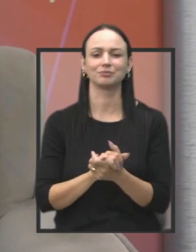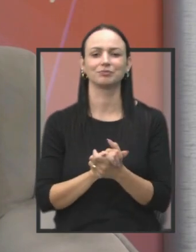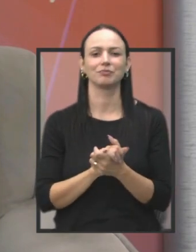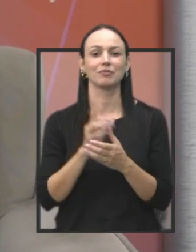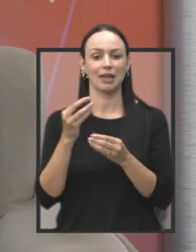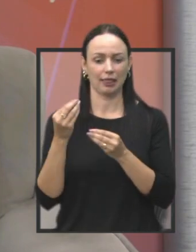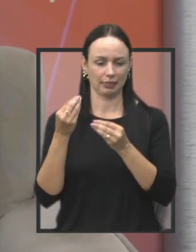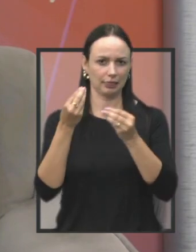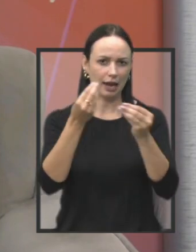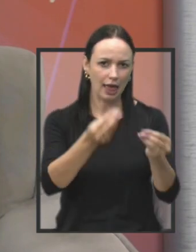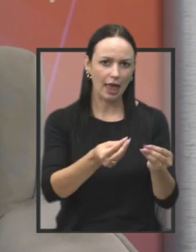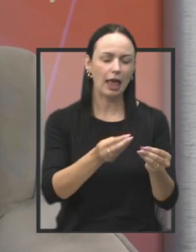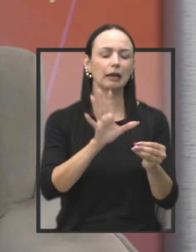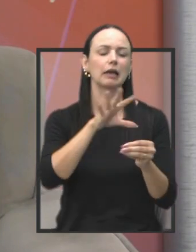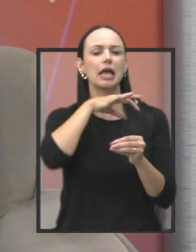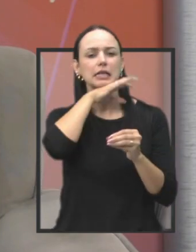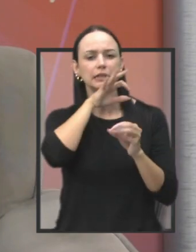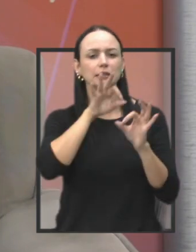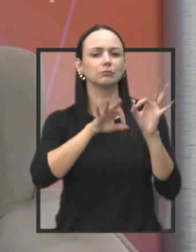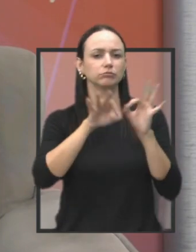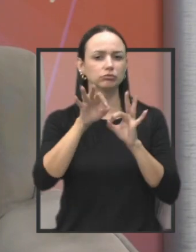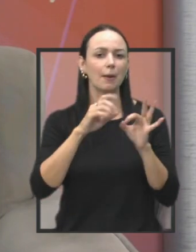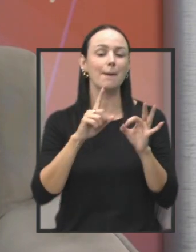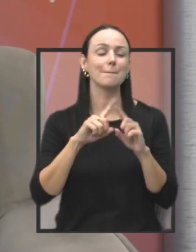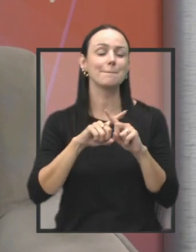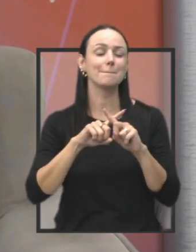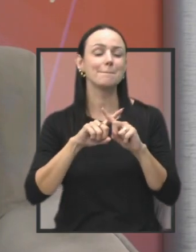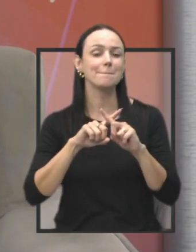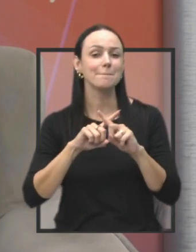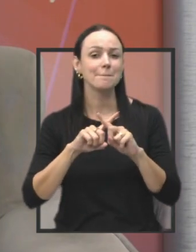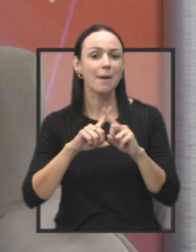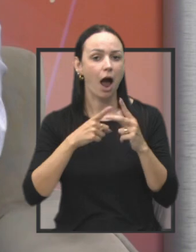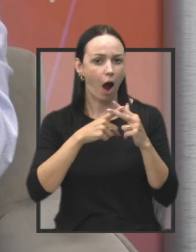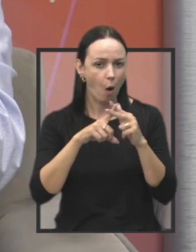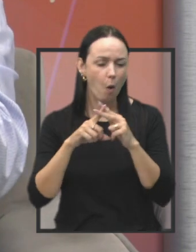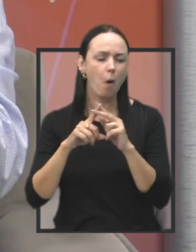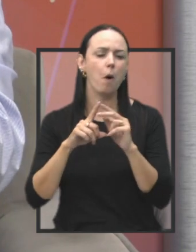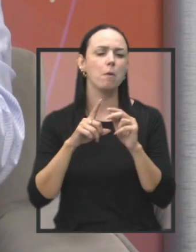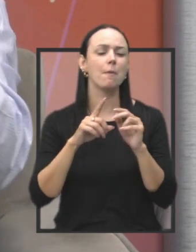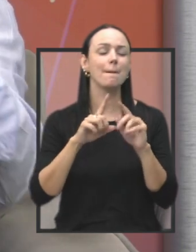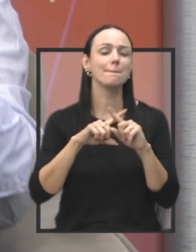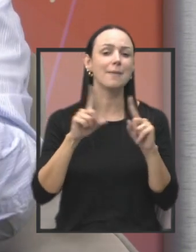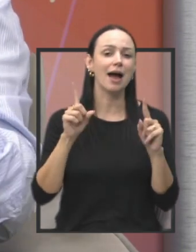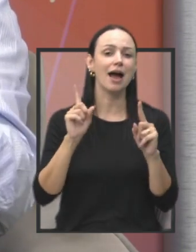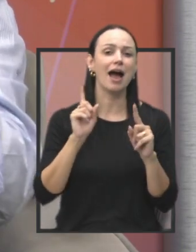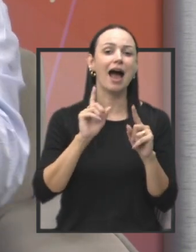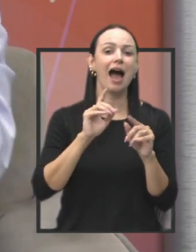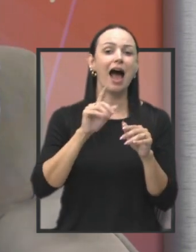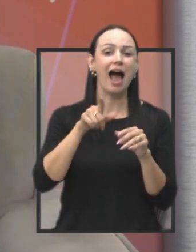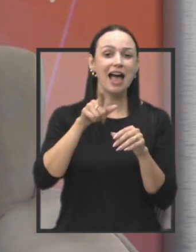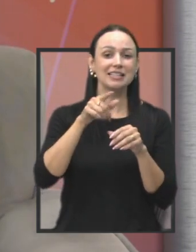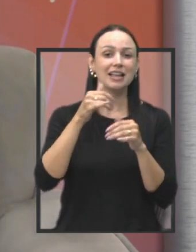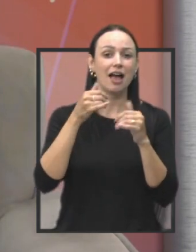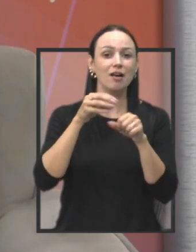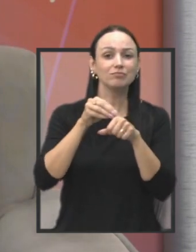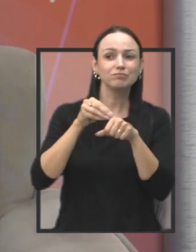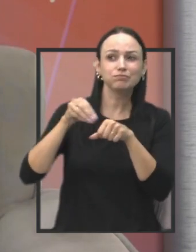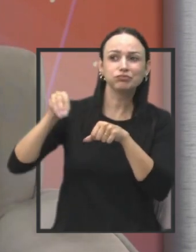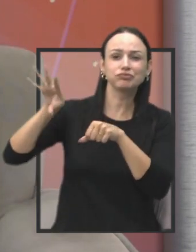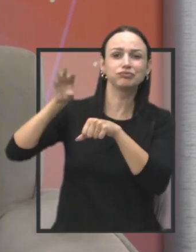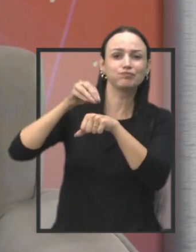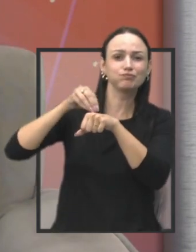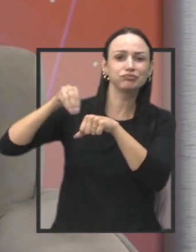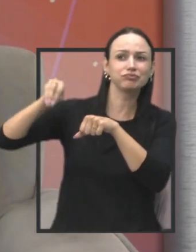Receita regulariza isso aí, mas tem um prazo que os órgãos, até receber essa informação, leva